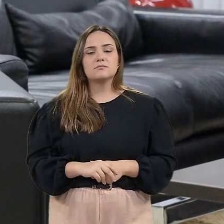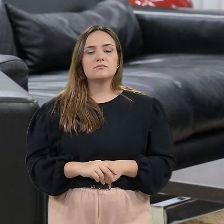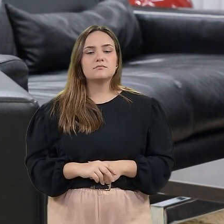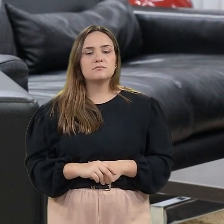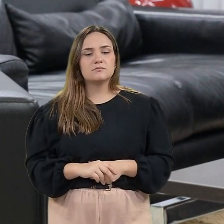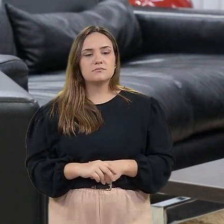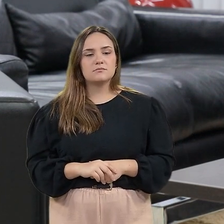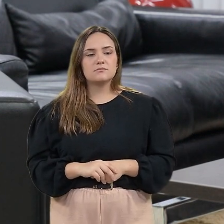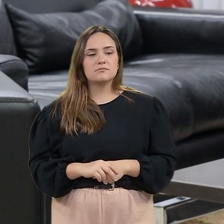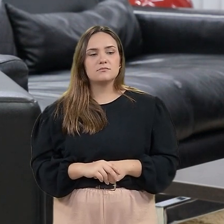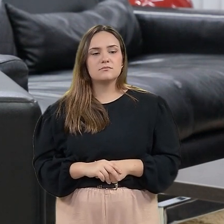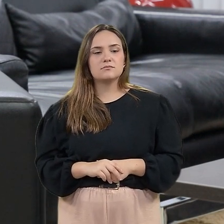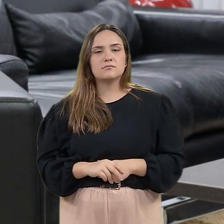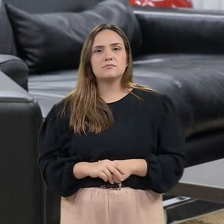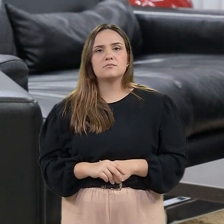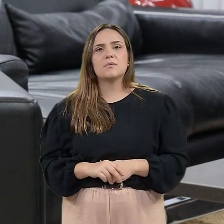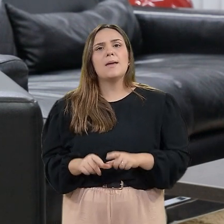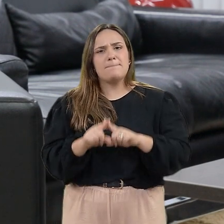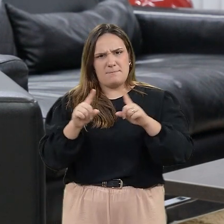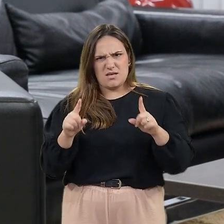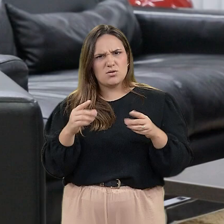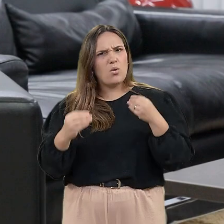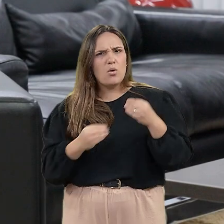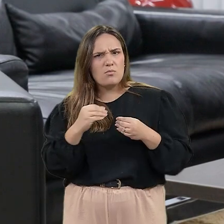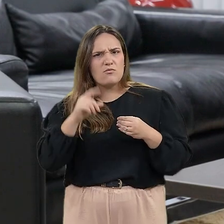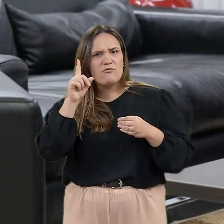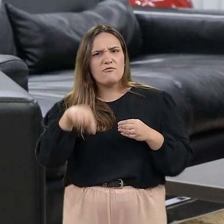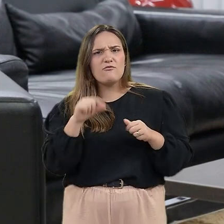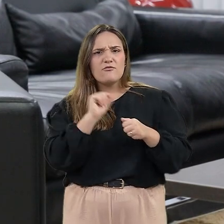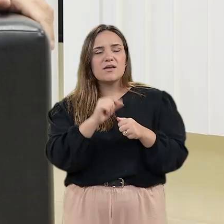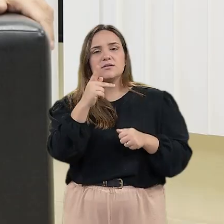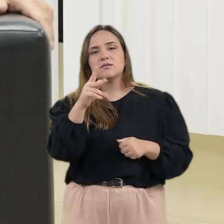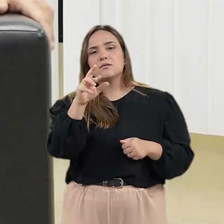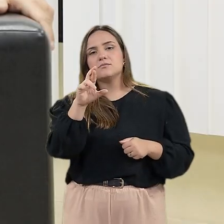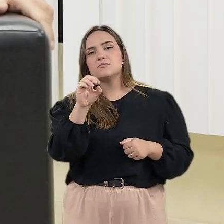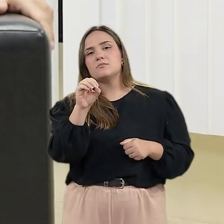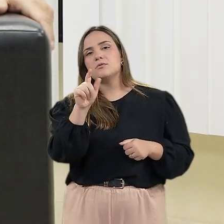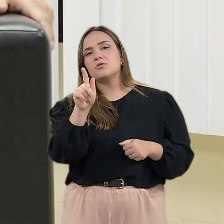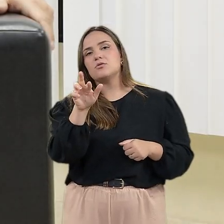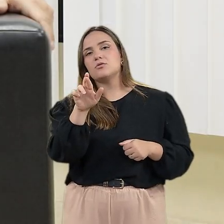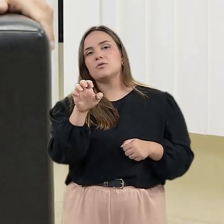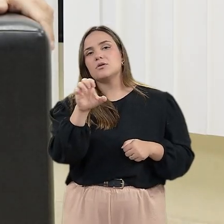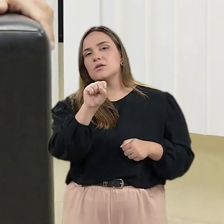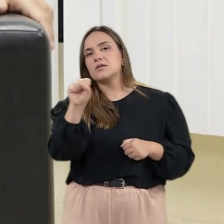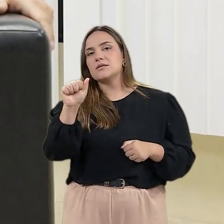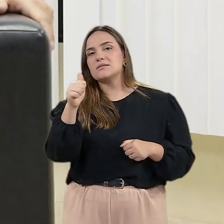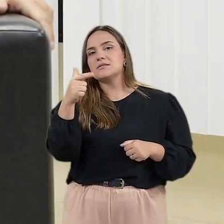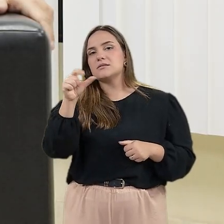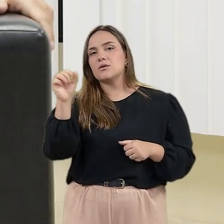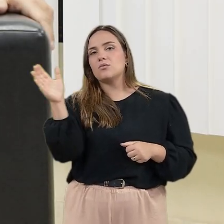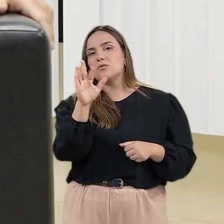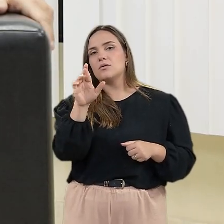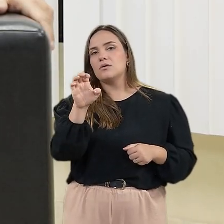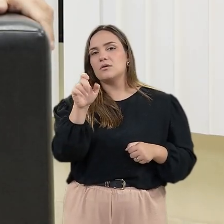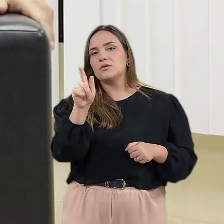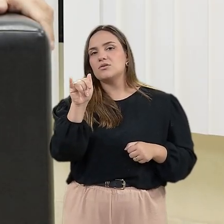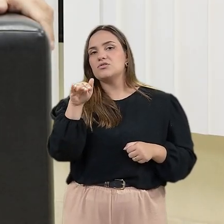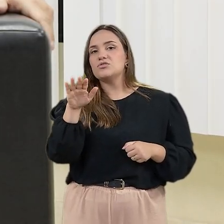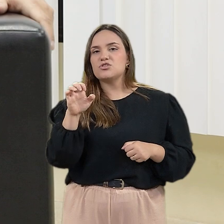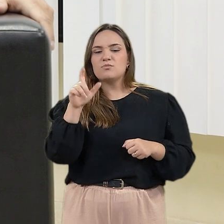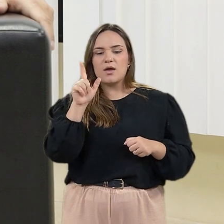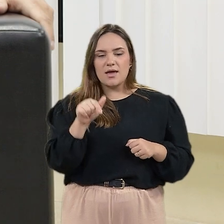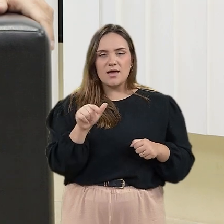por feminicídio passa a ter direito à progressão de regime? Então, a progressão de regime é algo assim que a população,